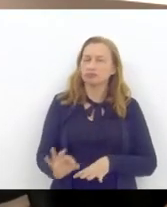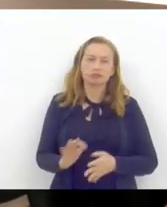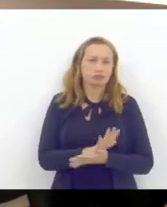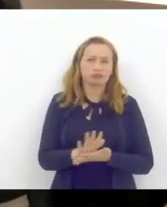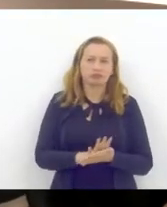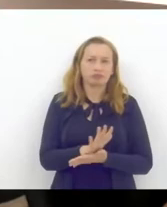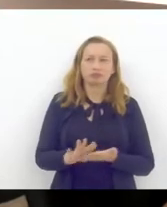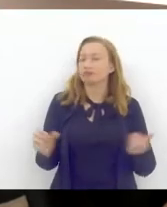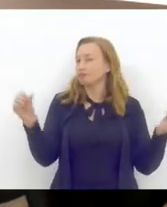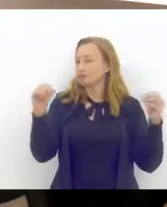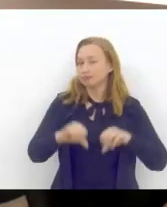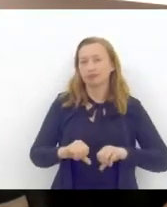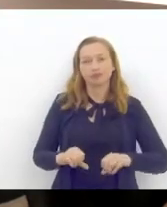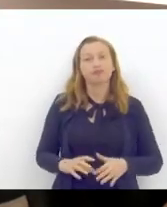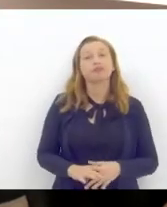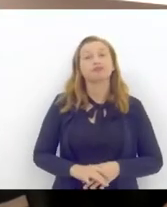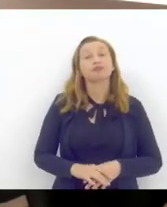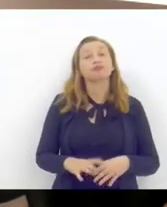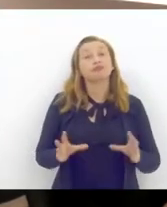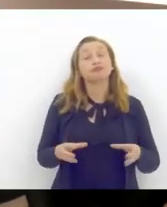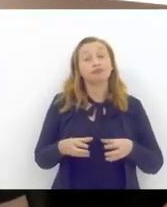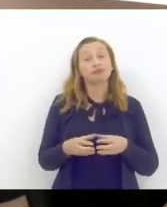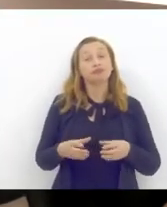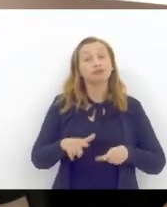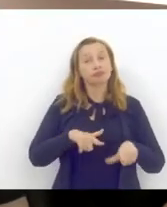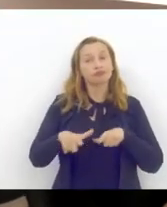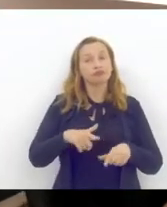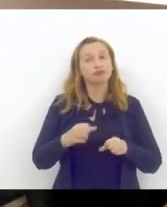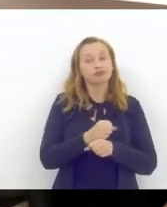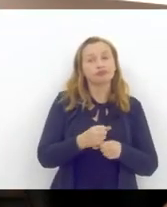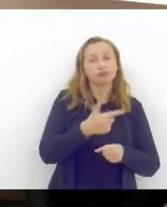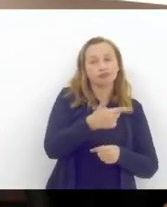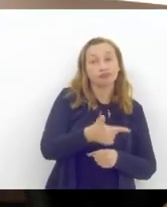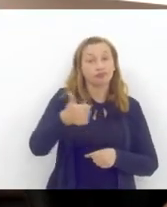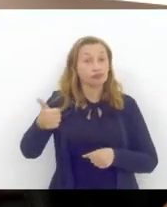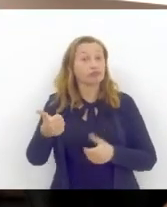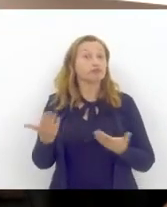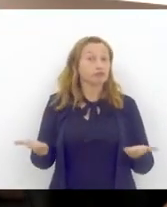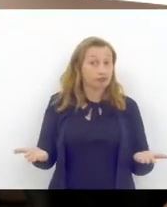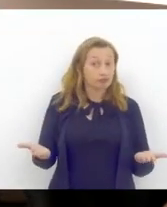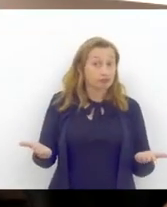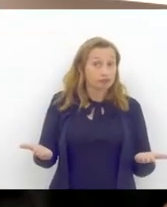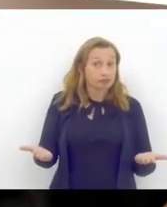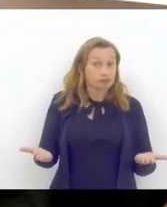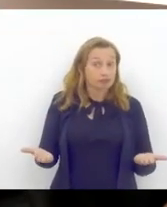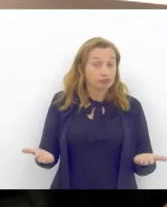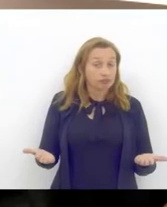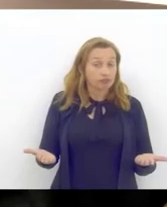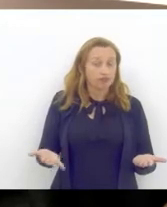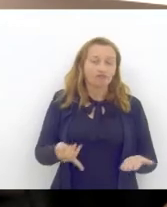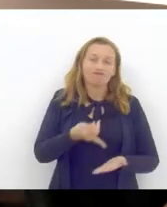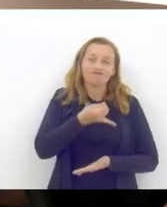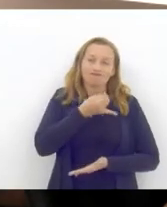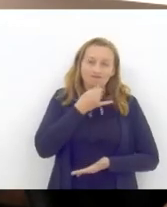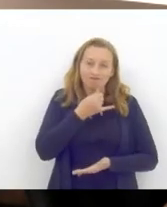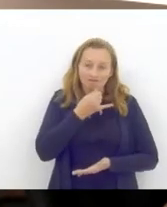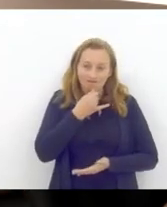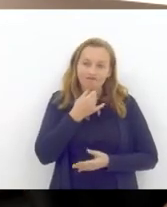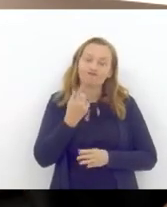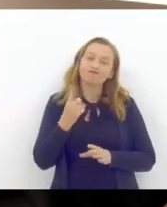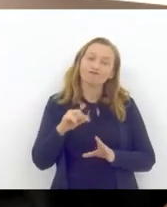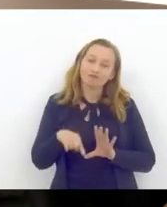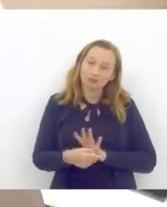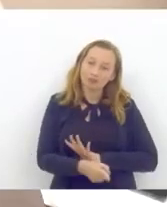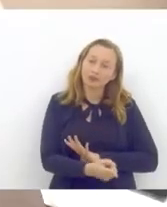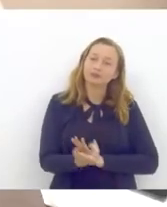dizer, pois é. E um grupo de trabalho desde 2021, né, que a gente assim, lamenta assim, profundamente,